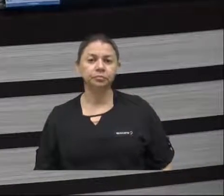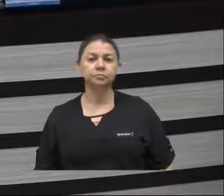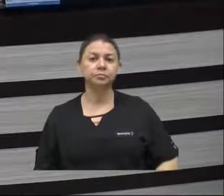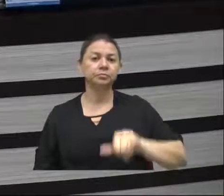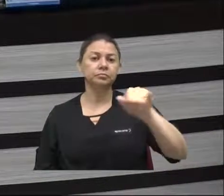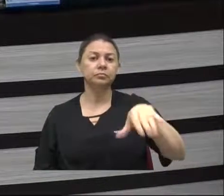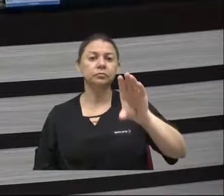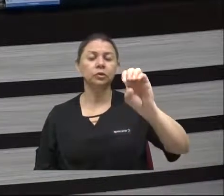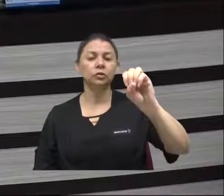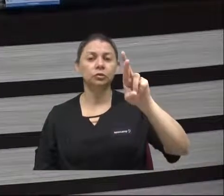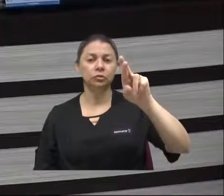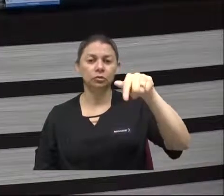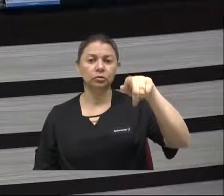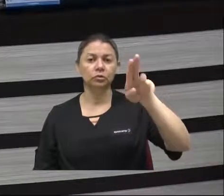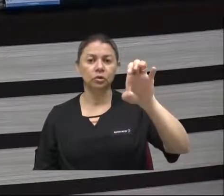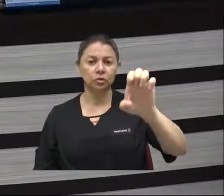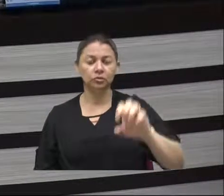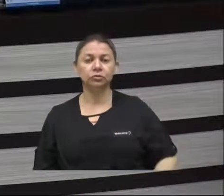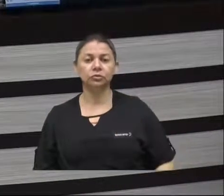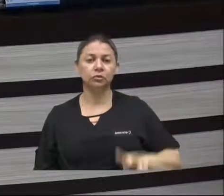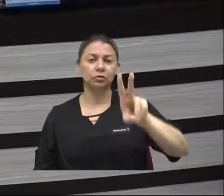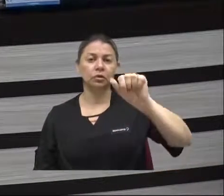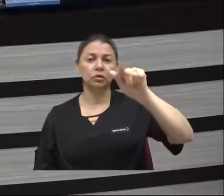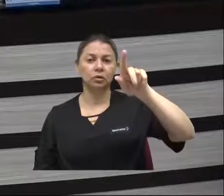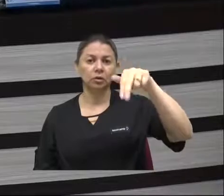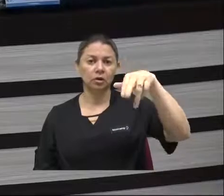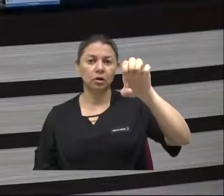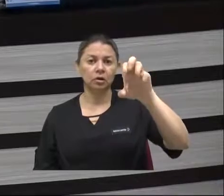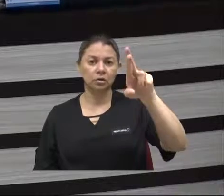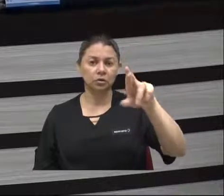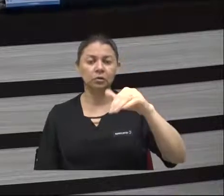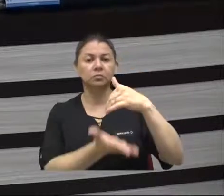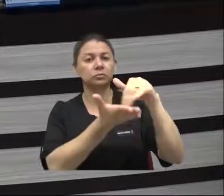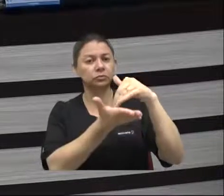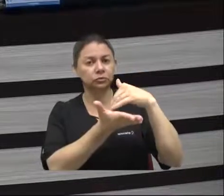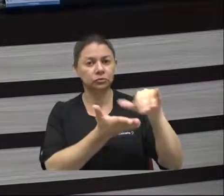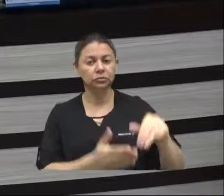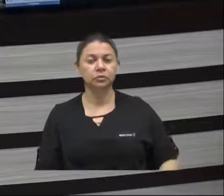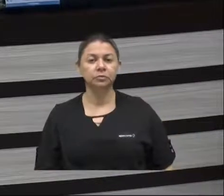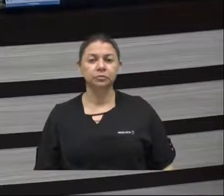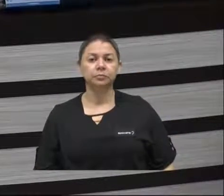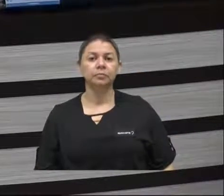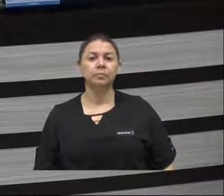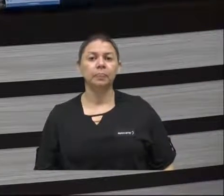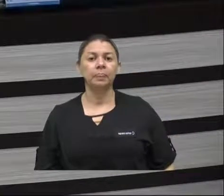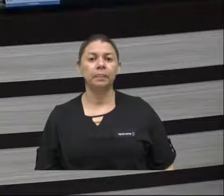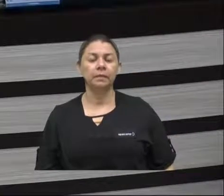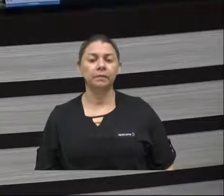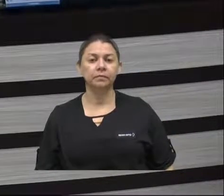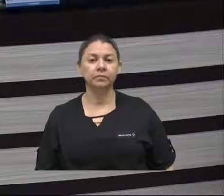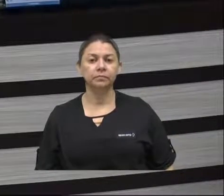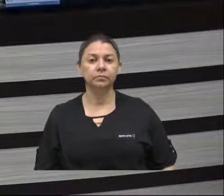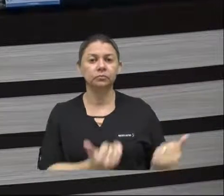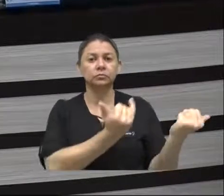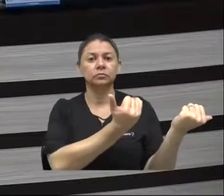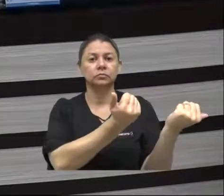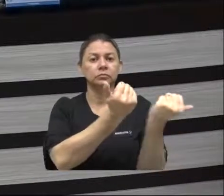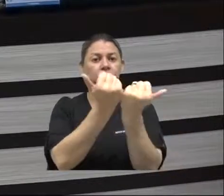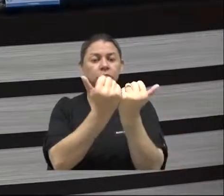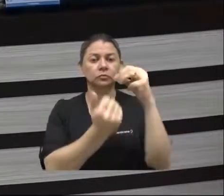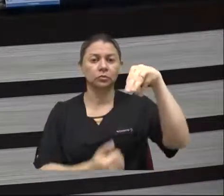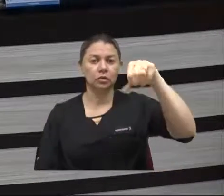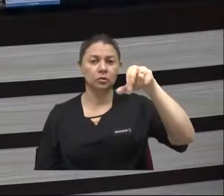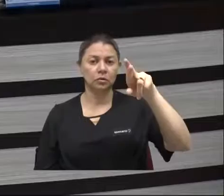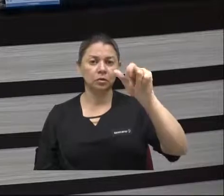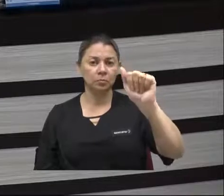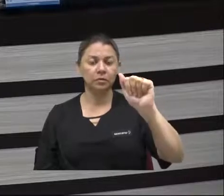Segundo secretário Wagner Barbosa. Corregedor Zé da Mix. E o substituto, a doutora Mayra Costa.